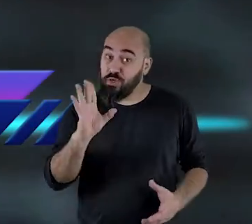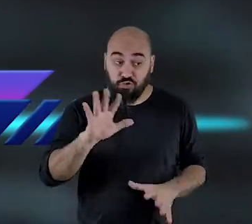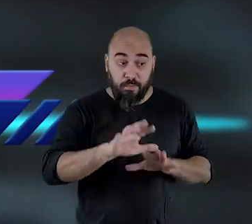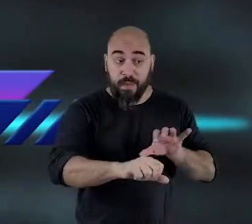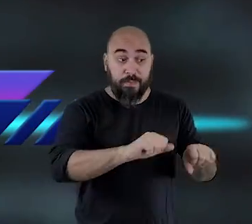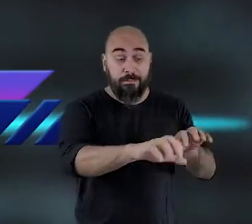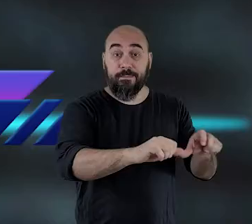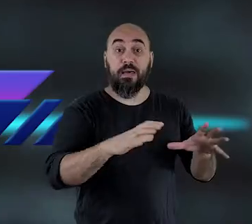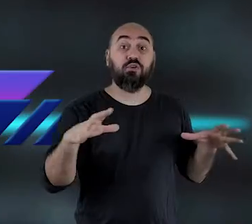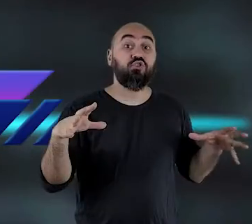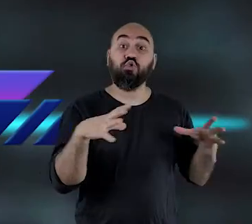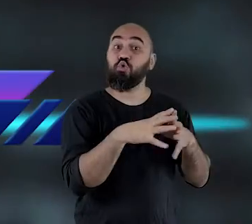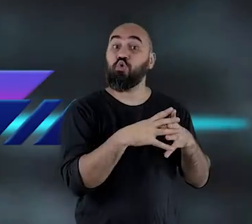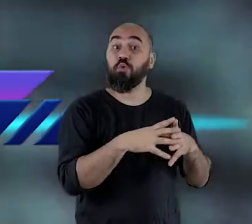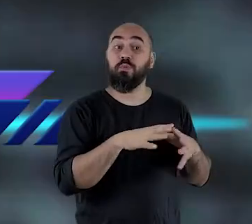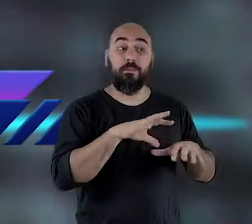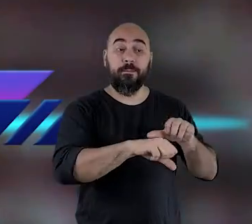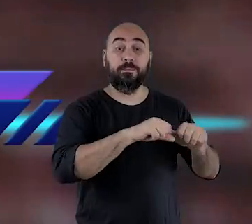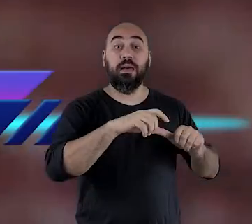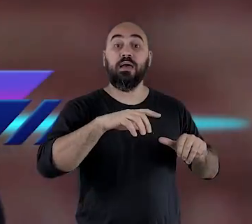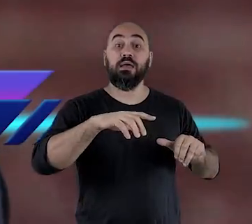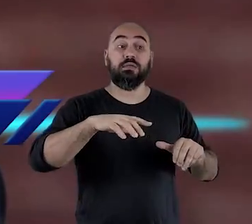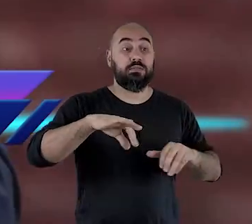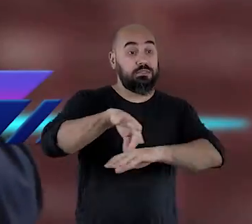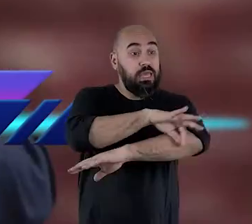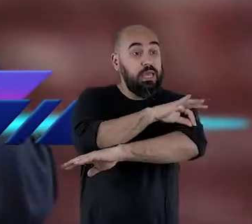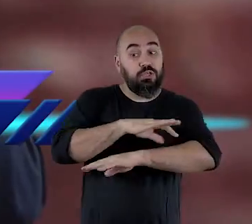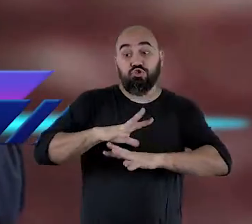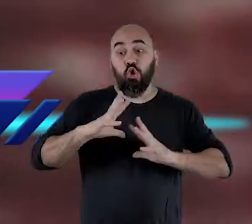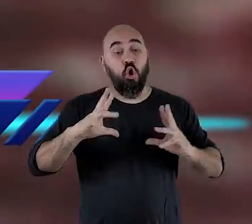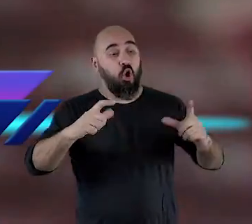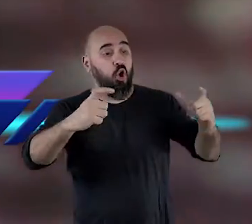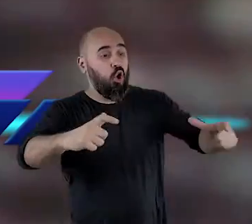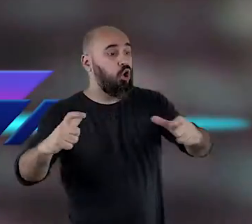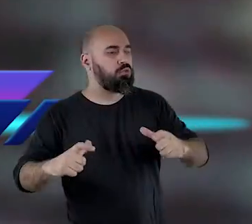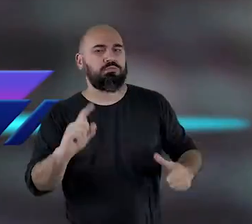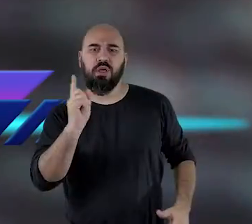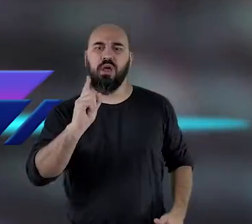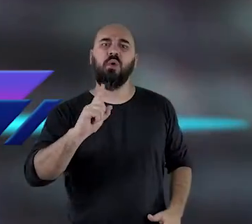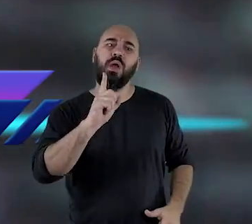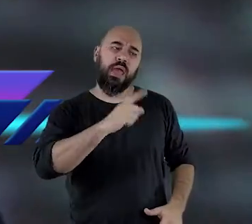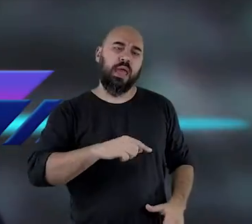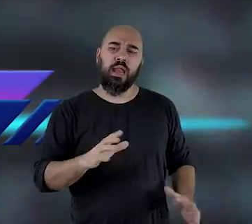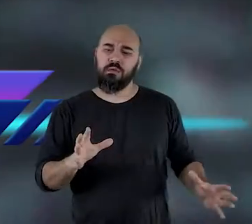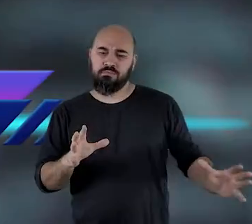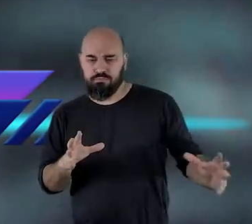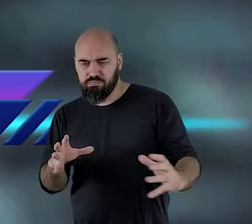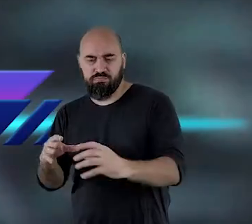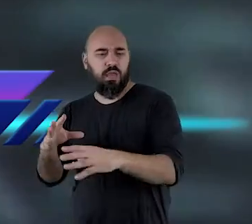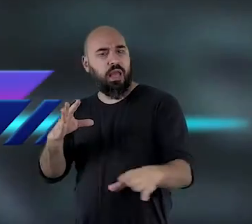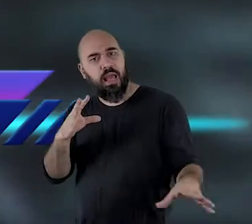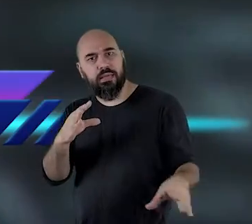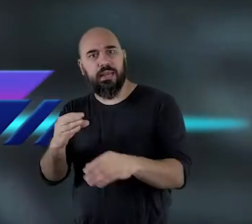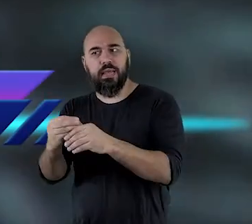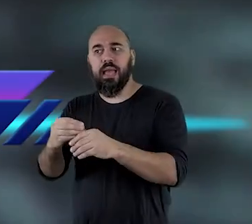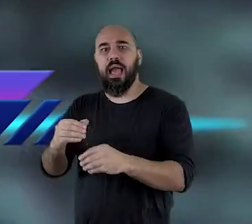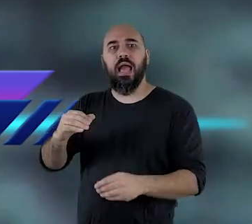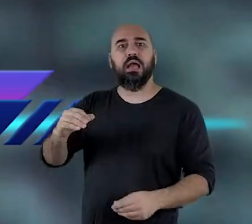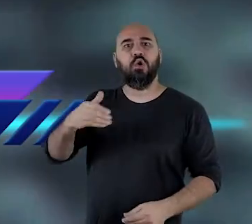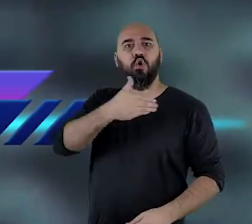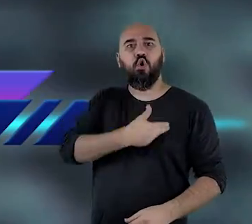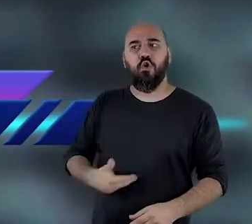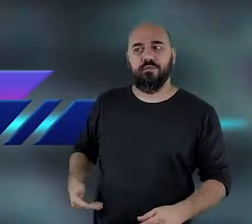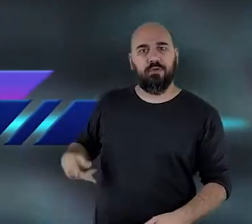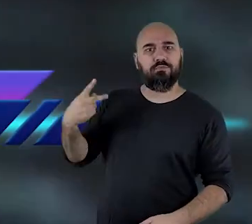ideia de manutenção do poder, de imposição da força do império, e assim, preparando